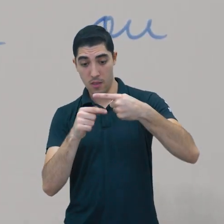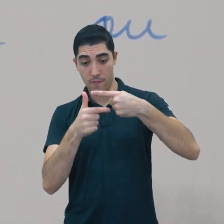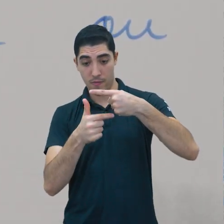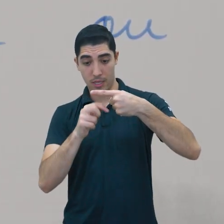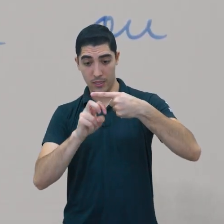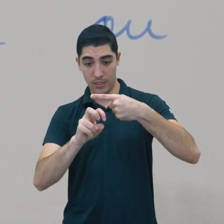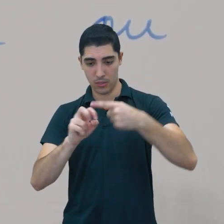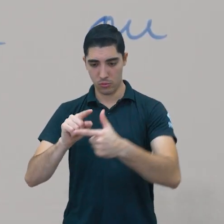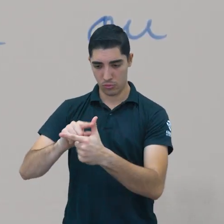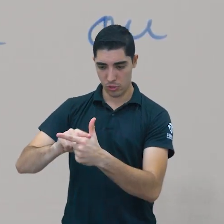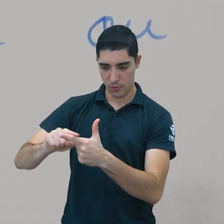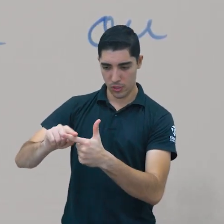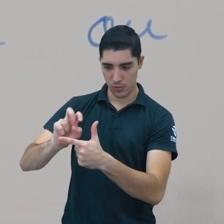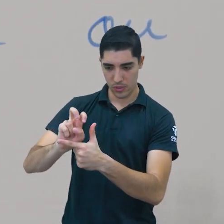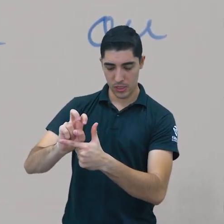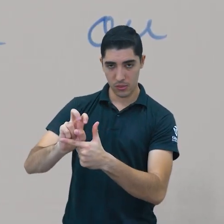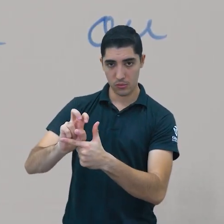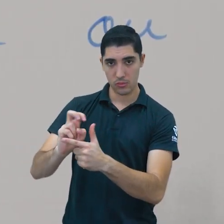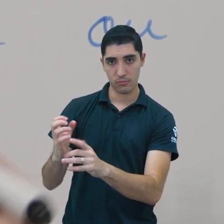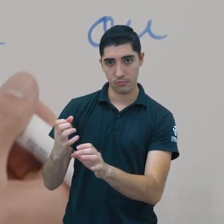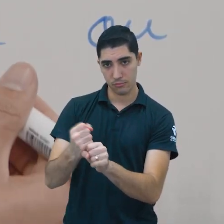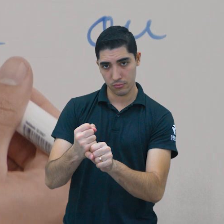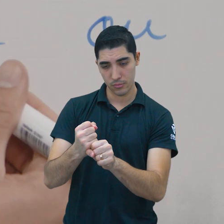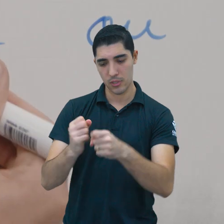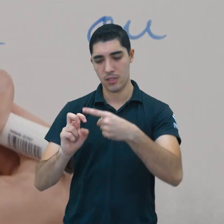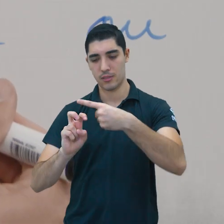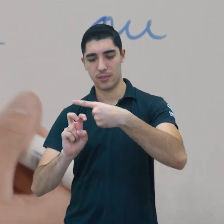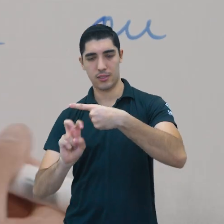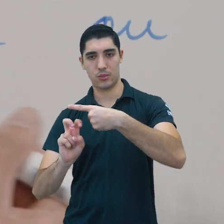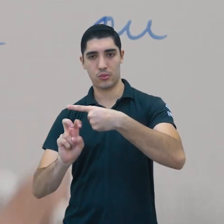3, e 25 por 5,